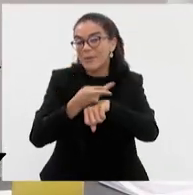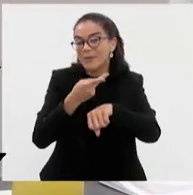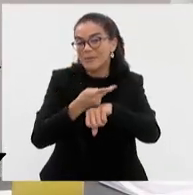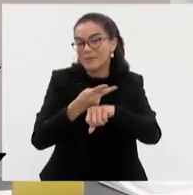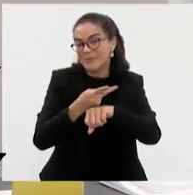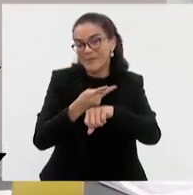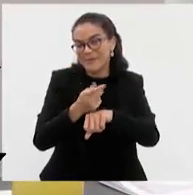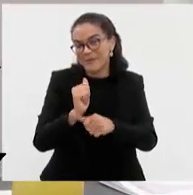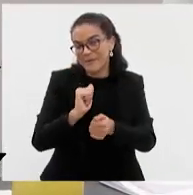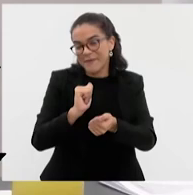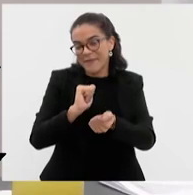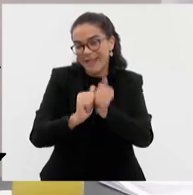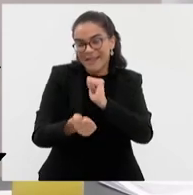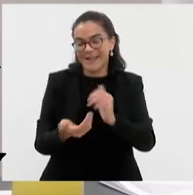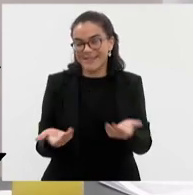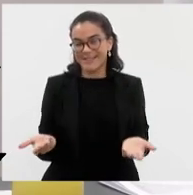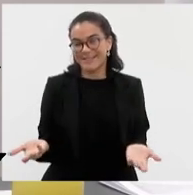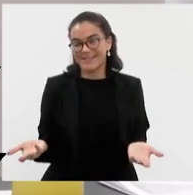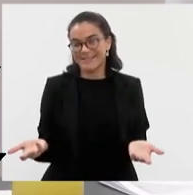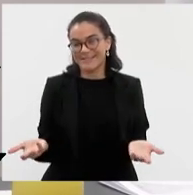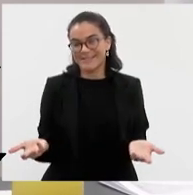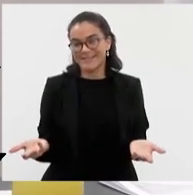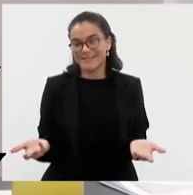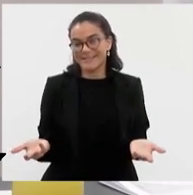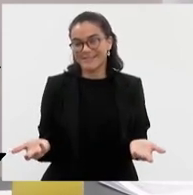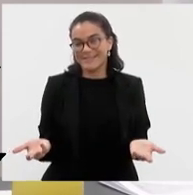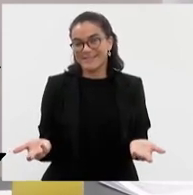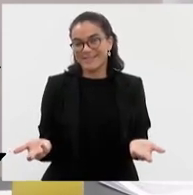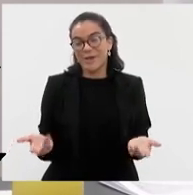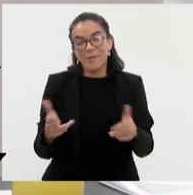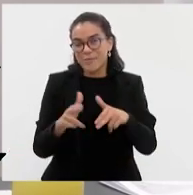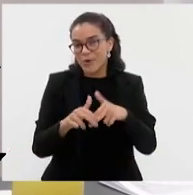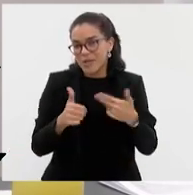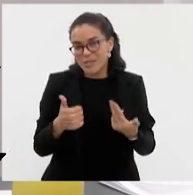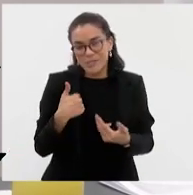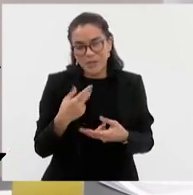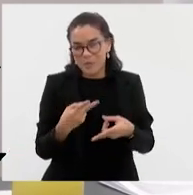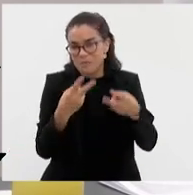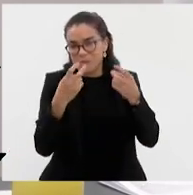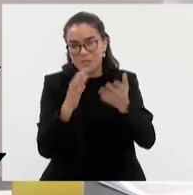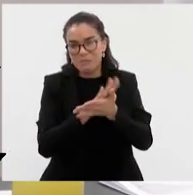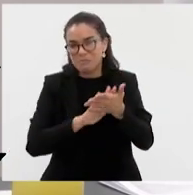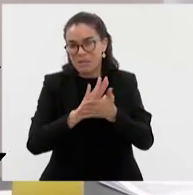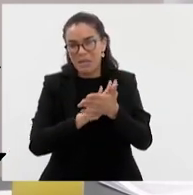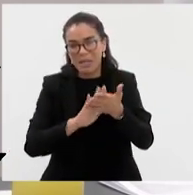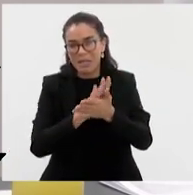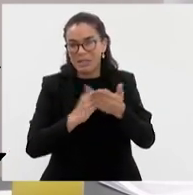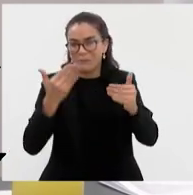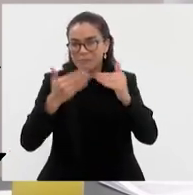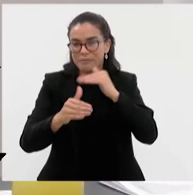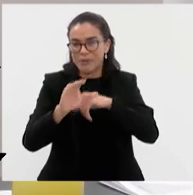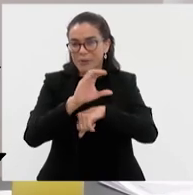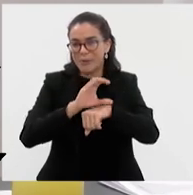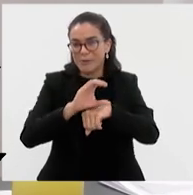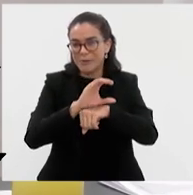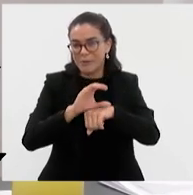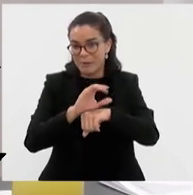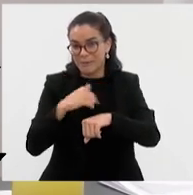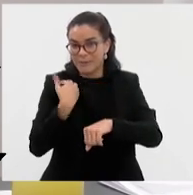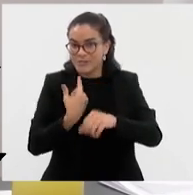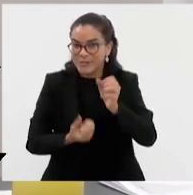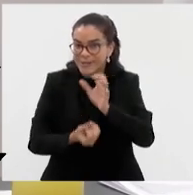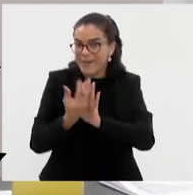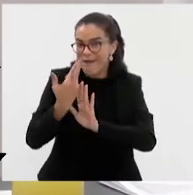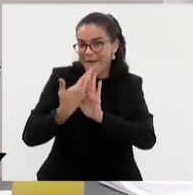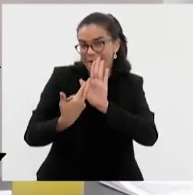atletas. Então, não vejo nenhuma inconstitucionalidade para que nós possamos regulamentar